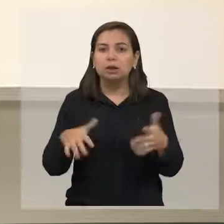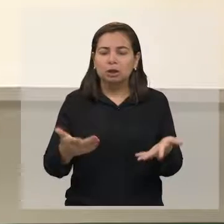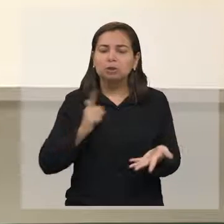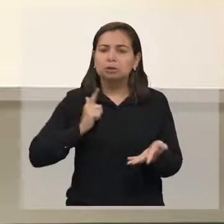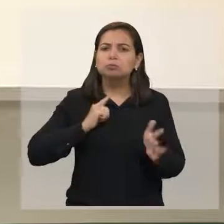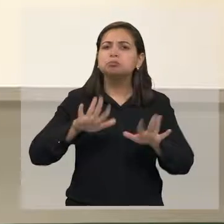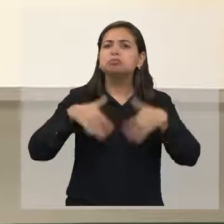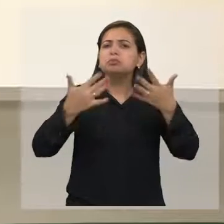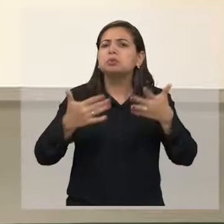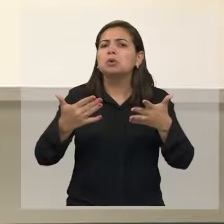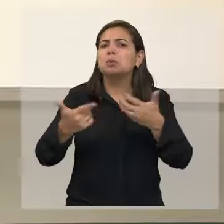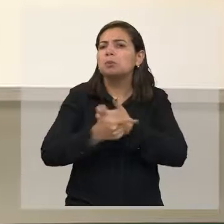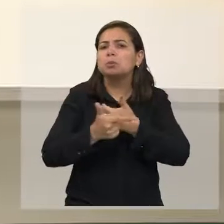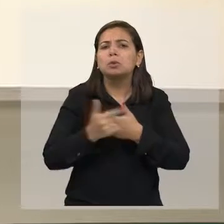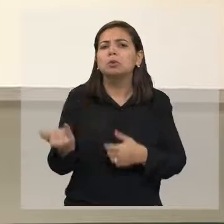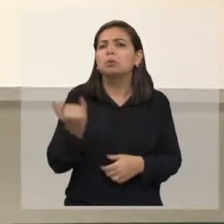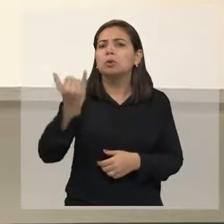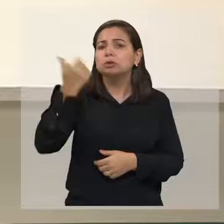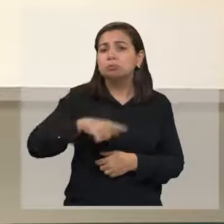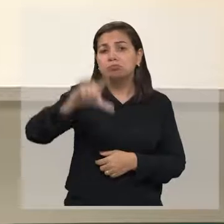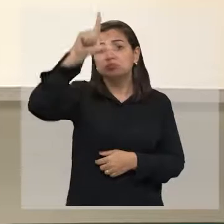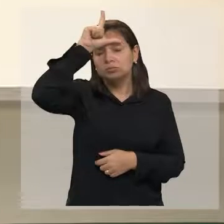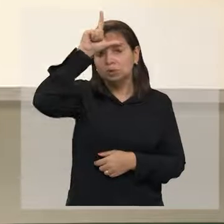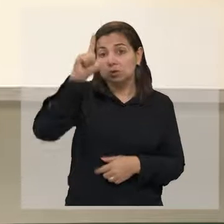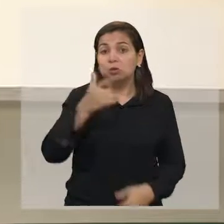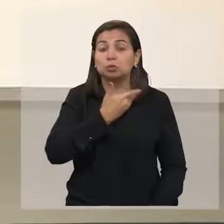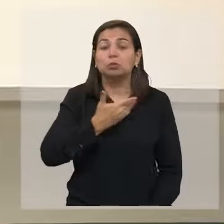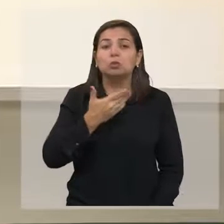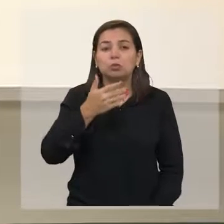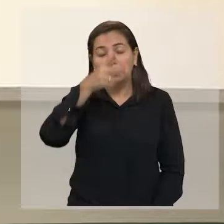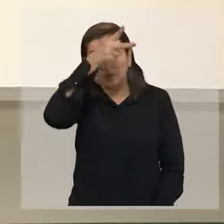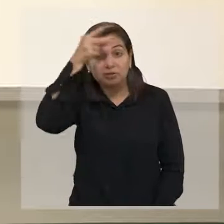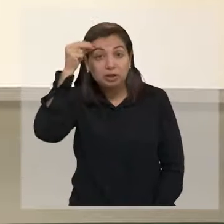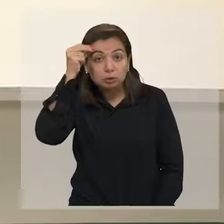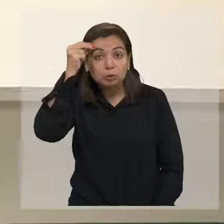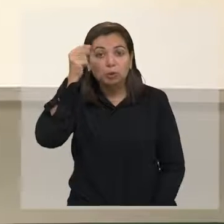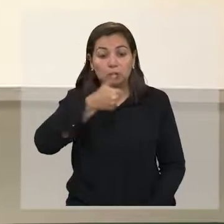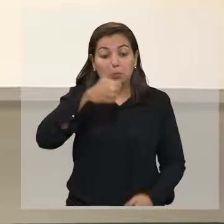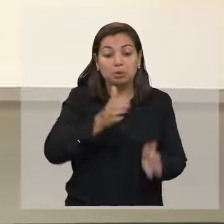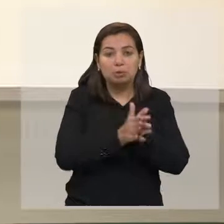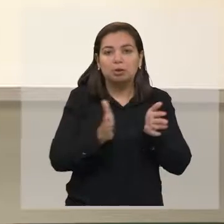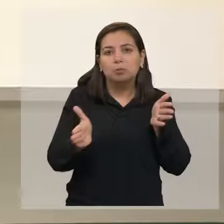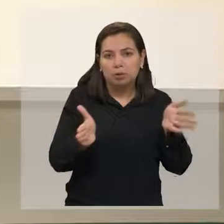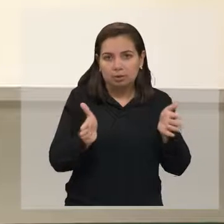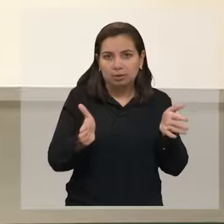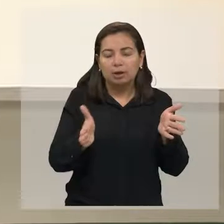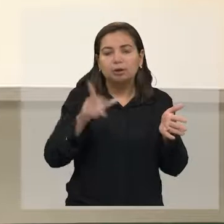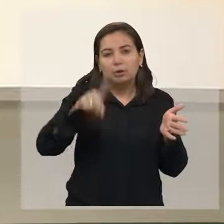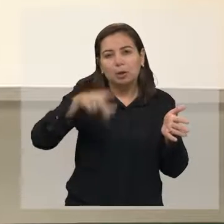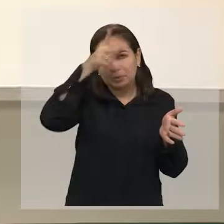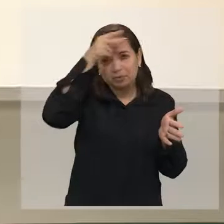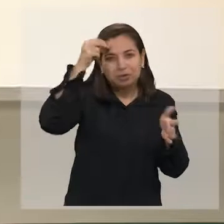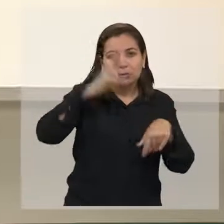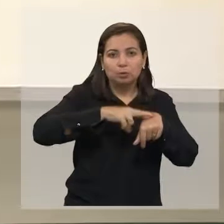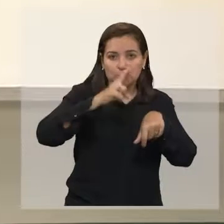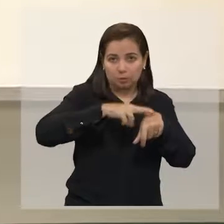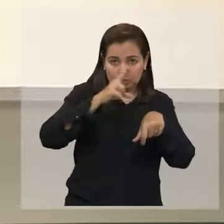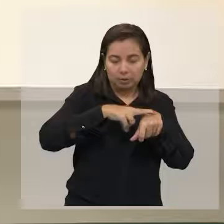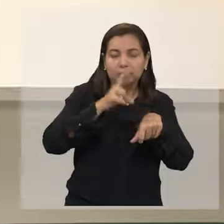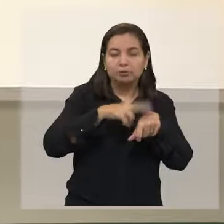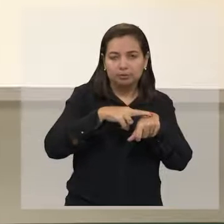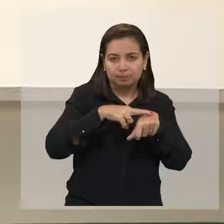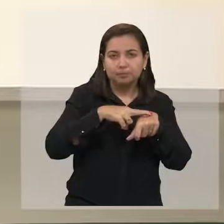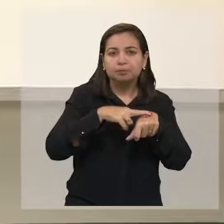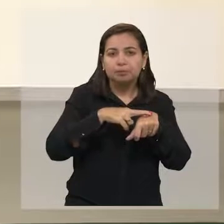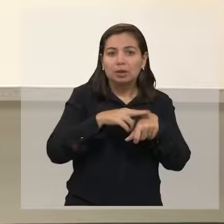Desempenhou um papel importante de liderança do governo, no primeiro mandato do prefeito Roberto Cláudio,